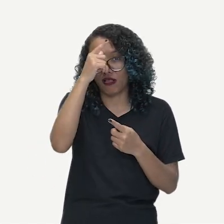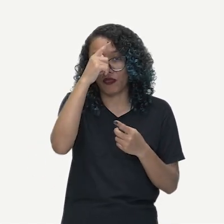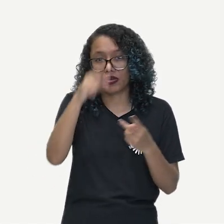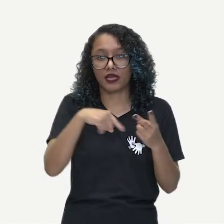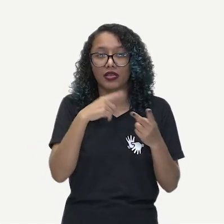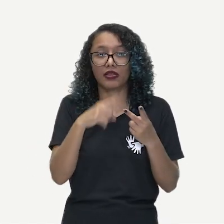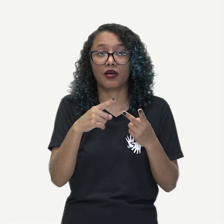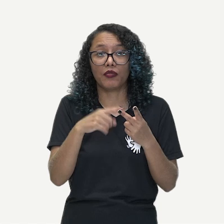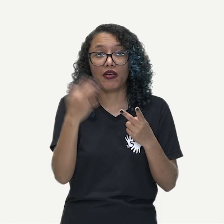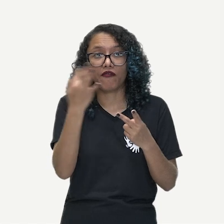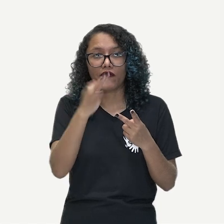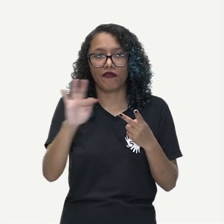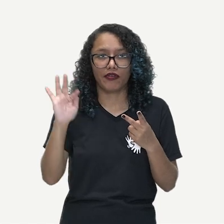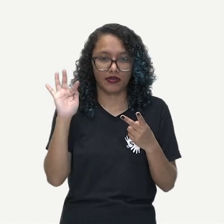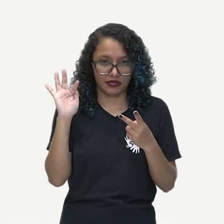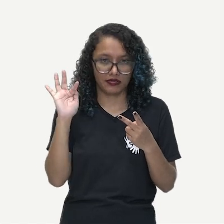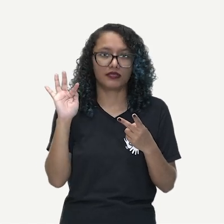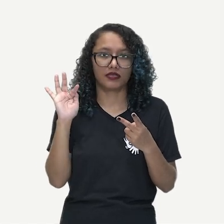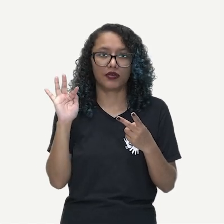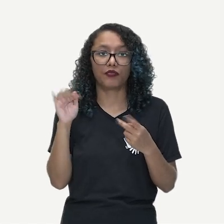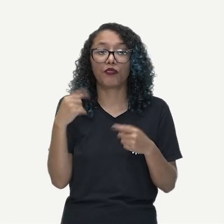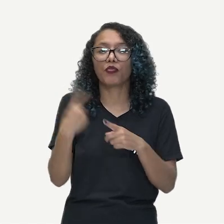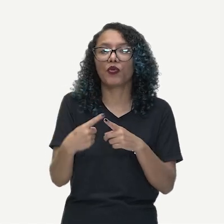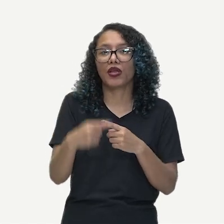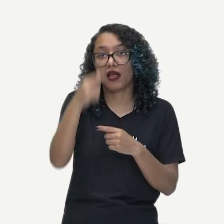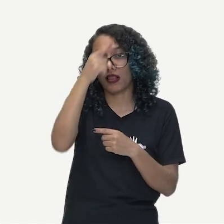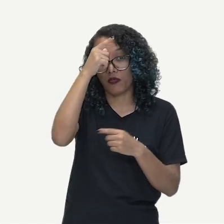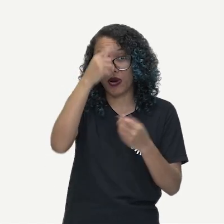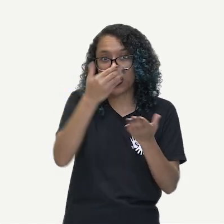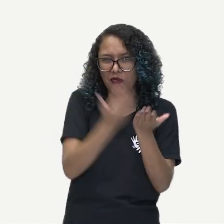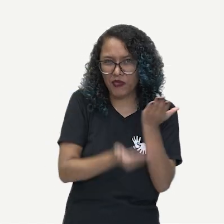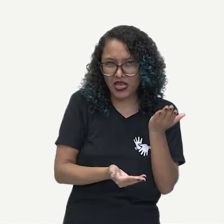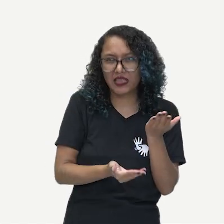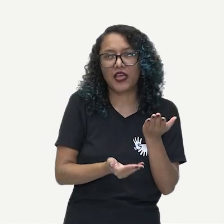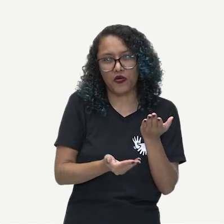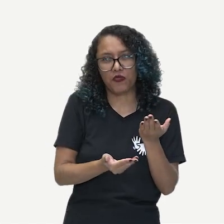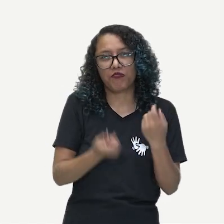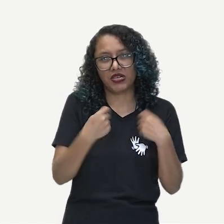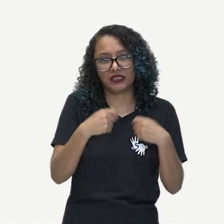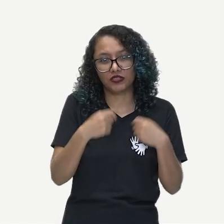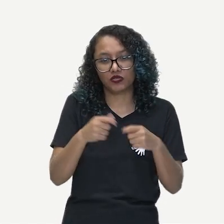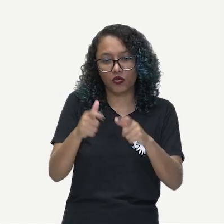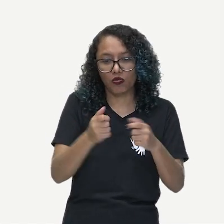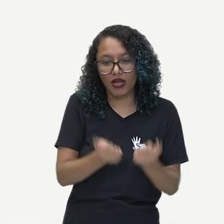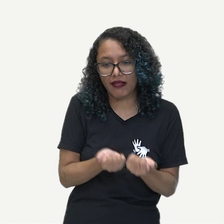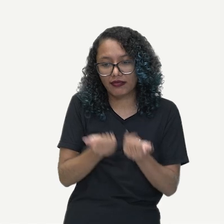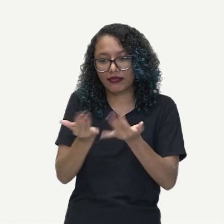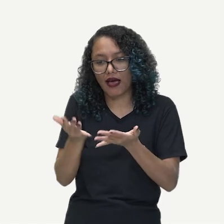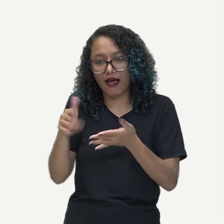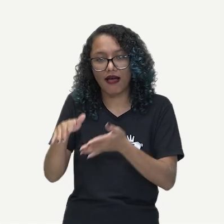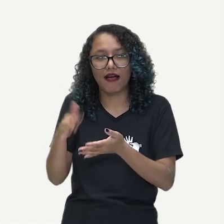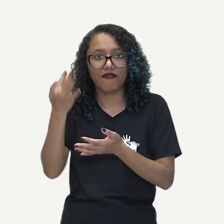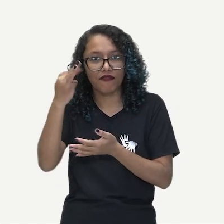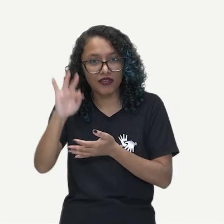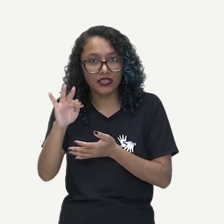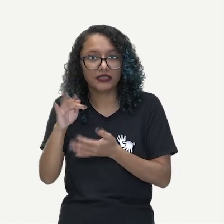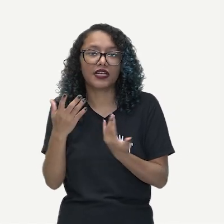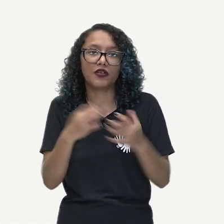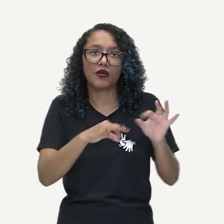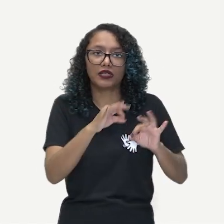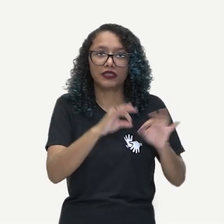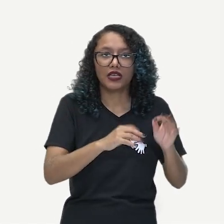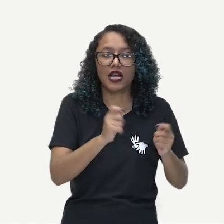a França. A Alemanha foi derrotada, foi obrigada a ceder territórios e reestruturar sua economia